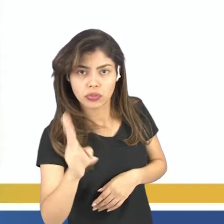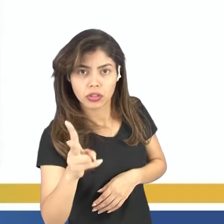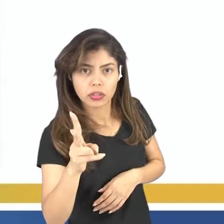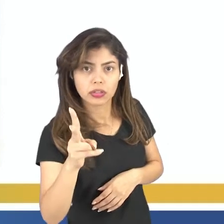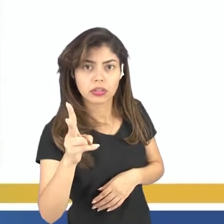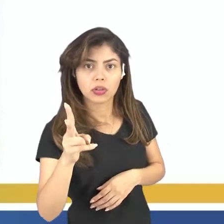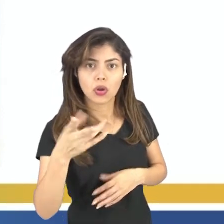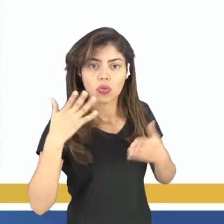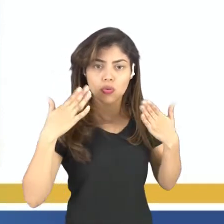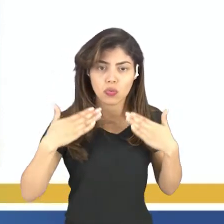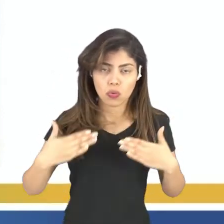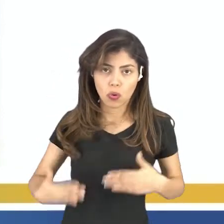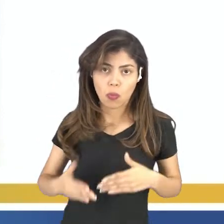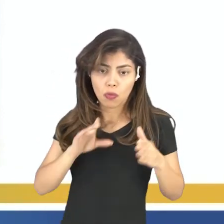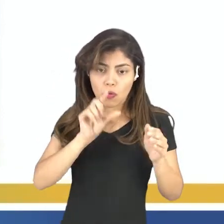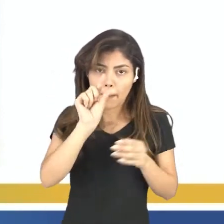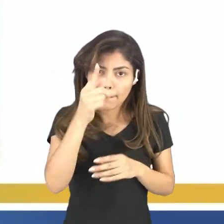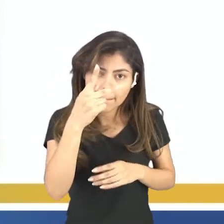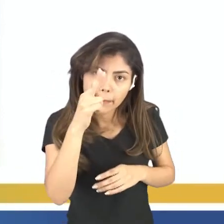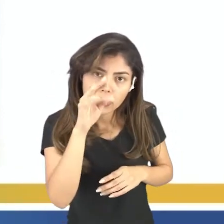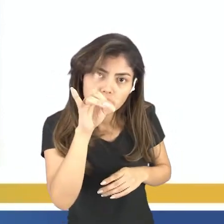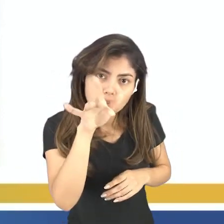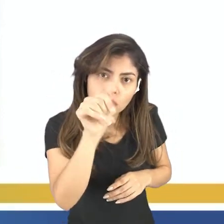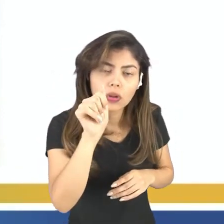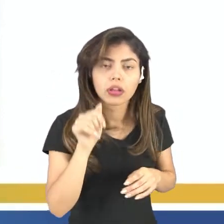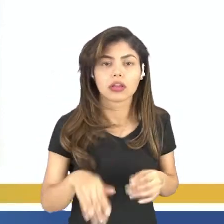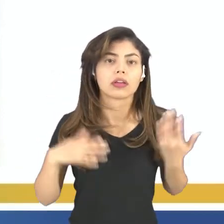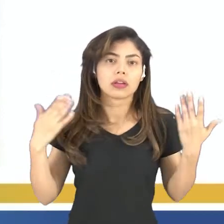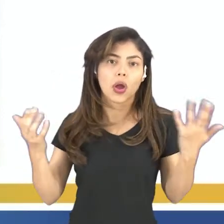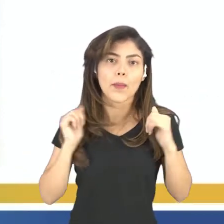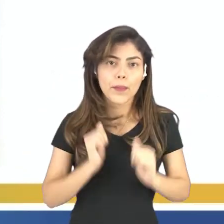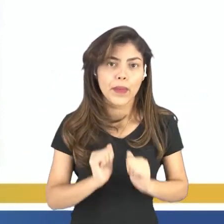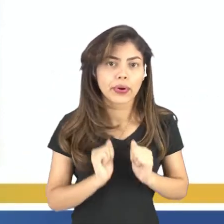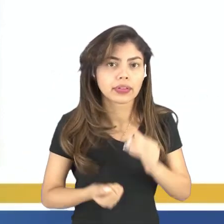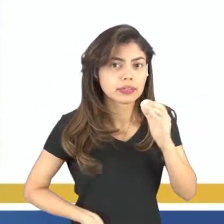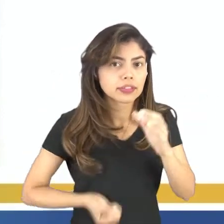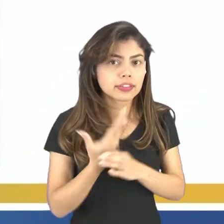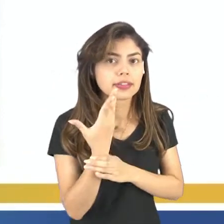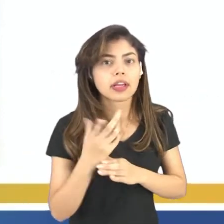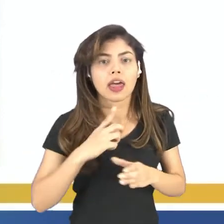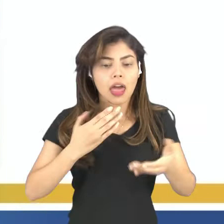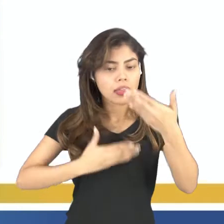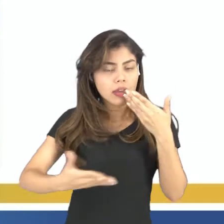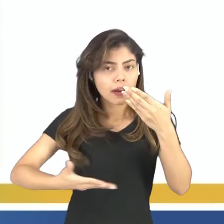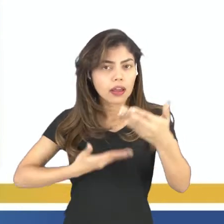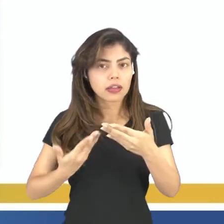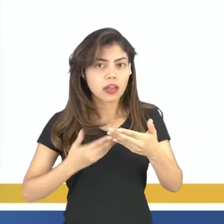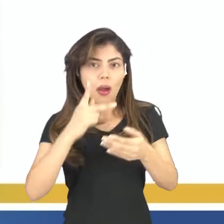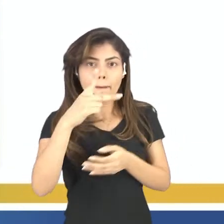energia que se encontra armazenada nos corpos. Portanto, ela pode ser